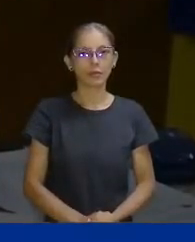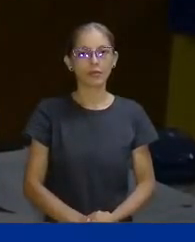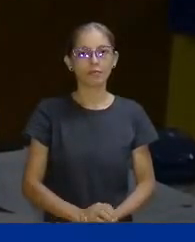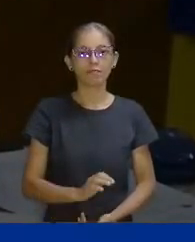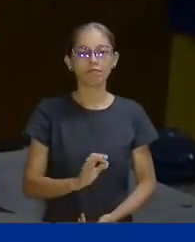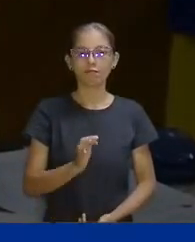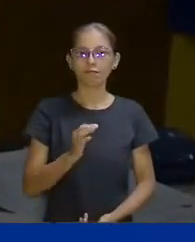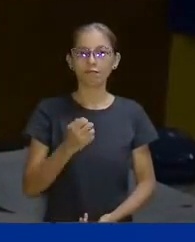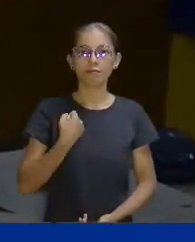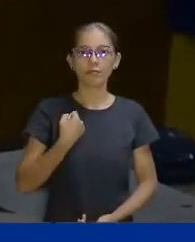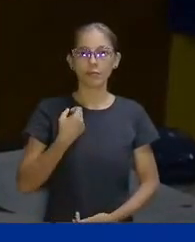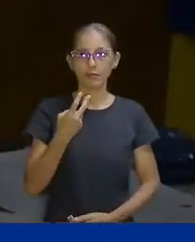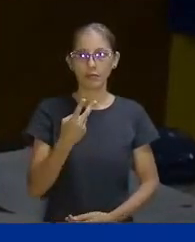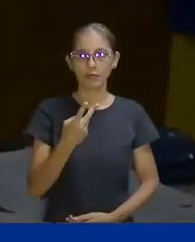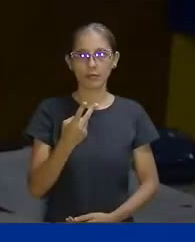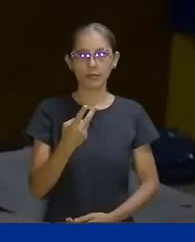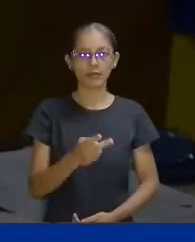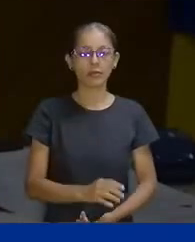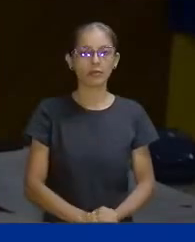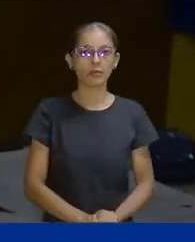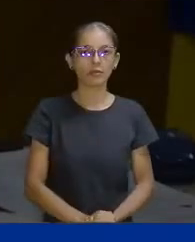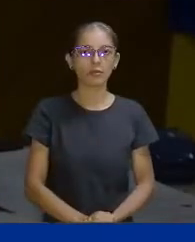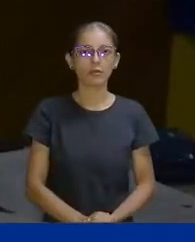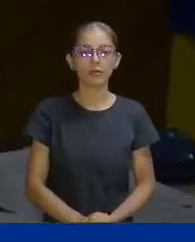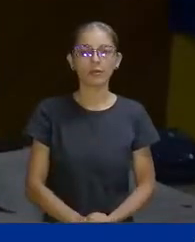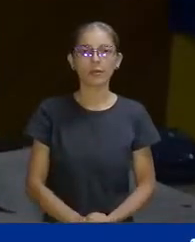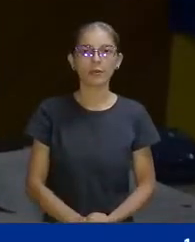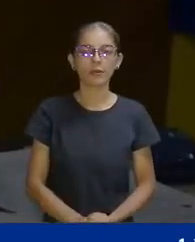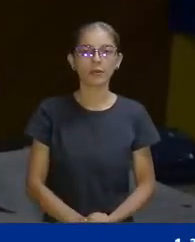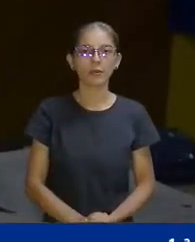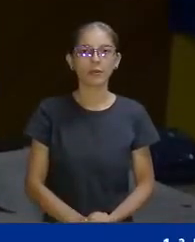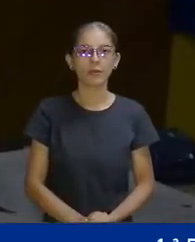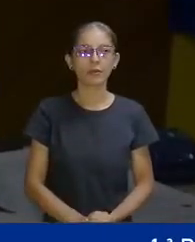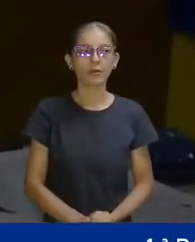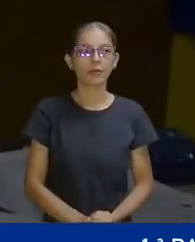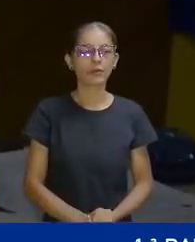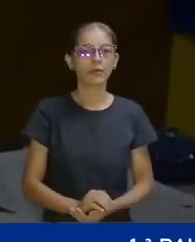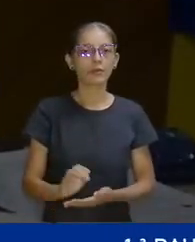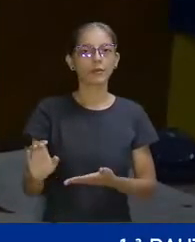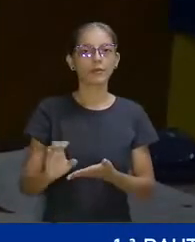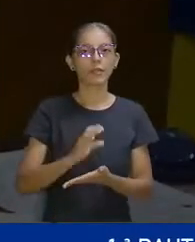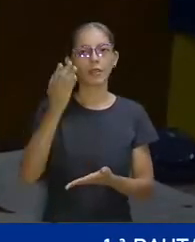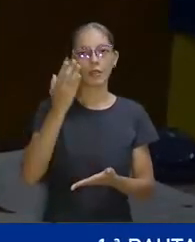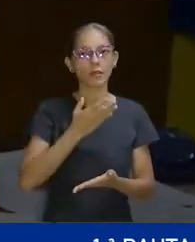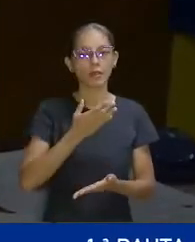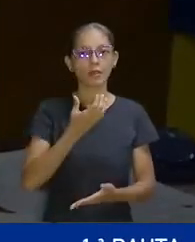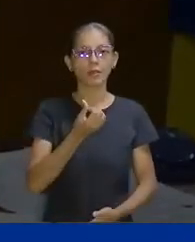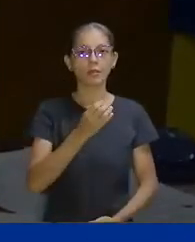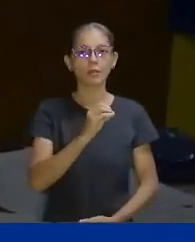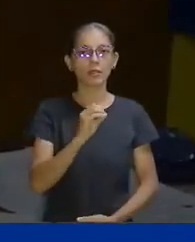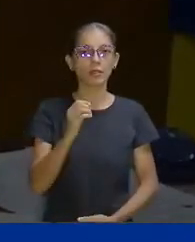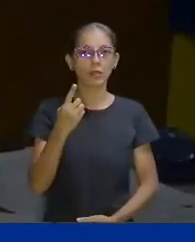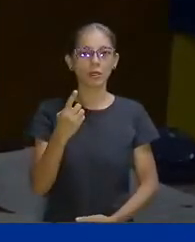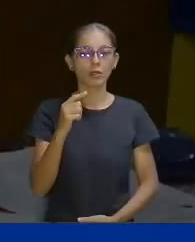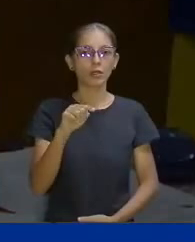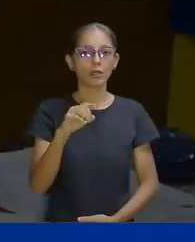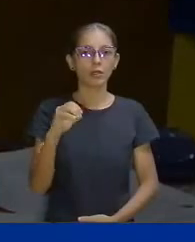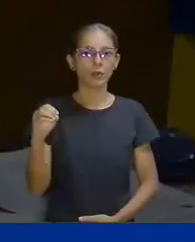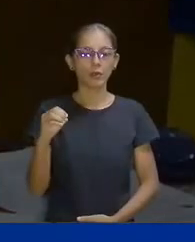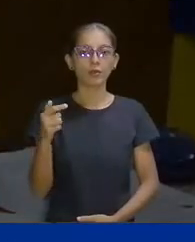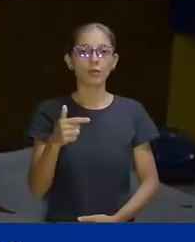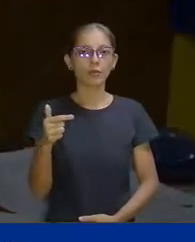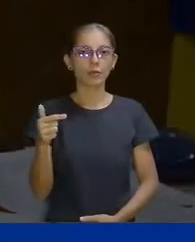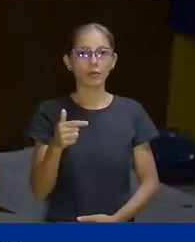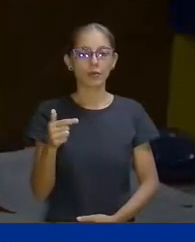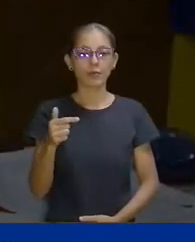Perfeito, no item 2, é isso? O item 2 é a prestação de contas eleitorais 601.061 de